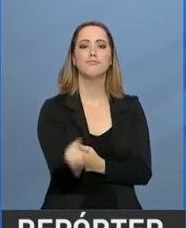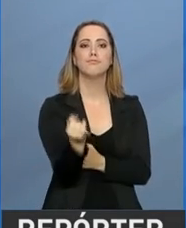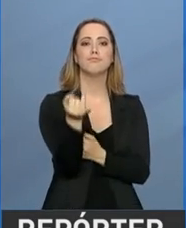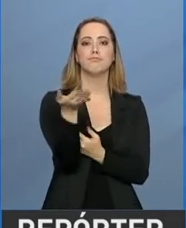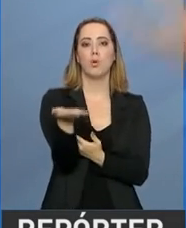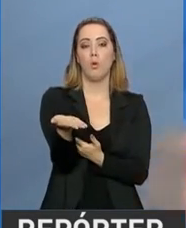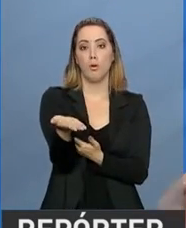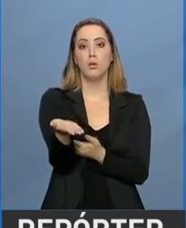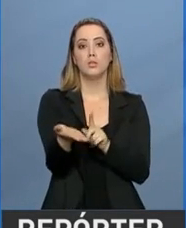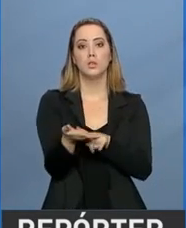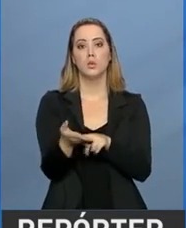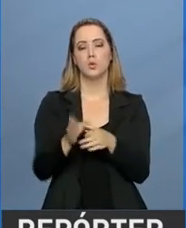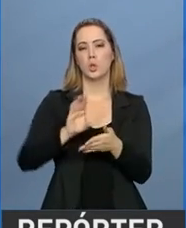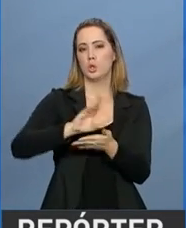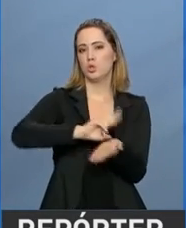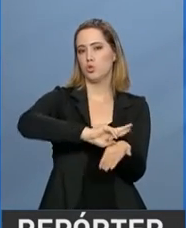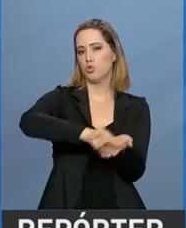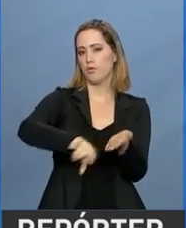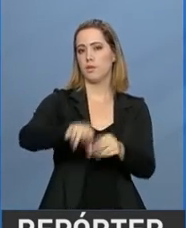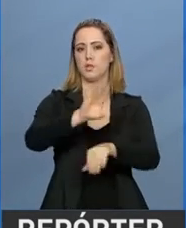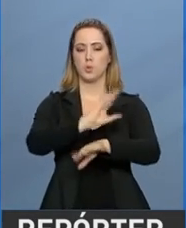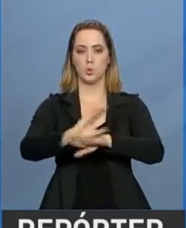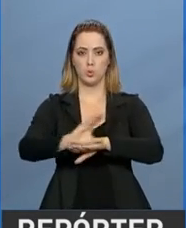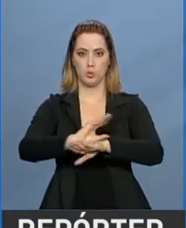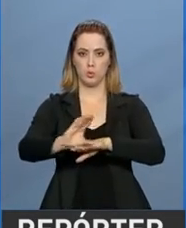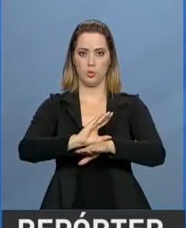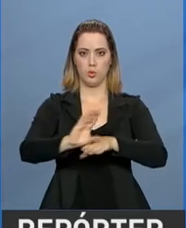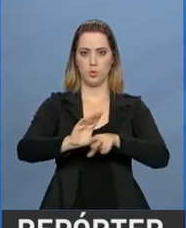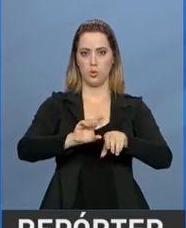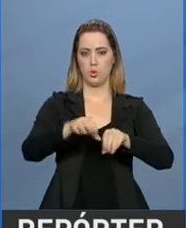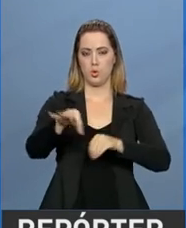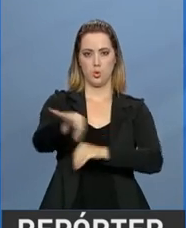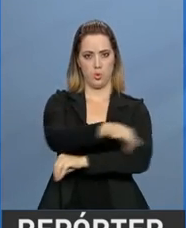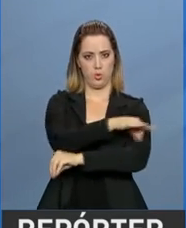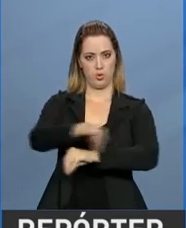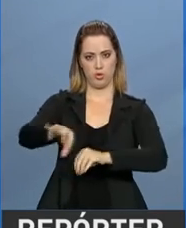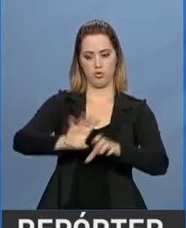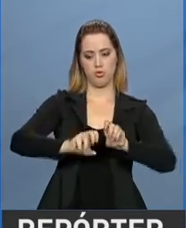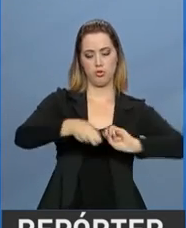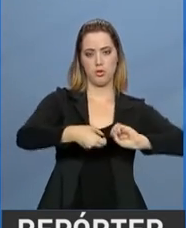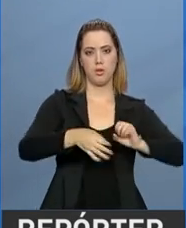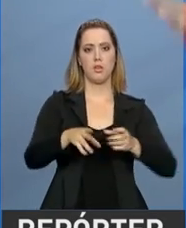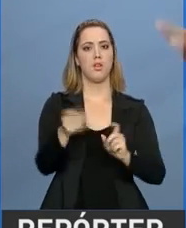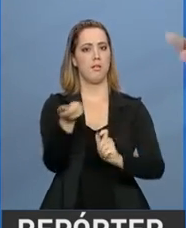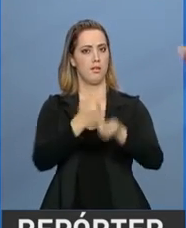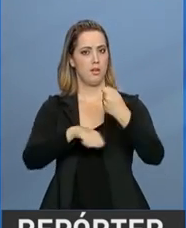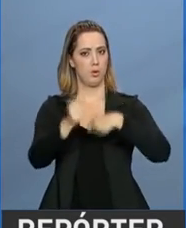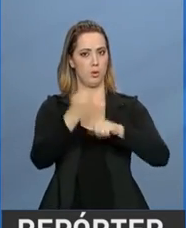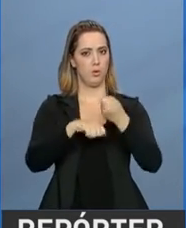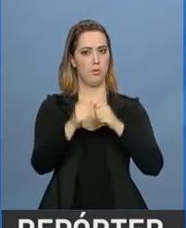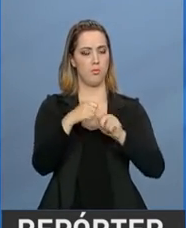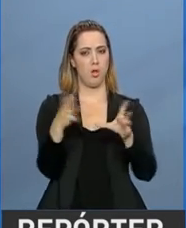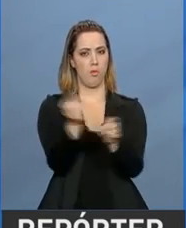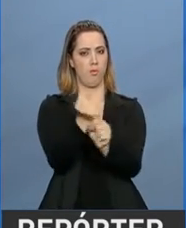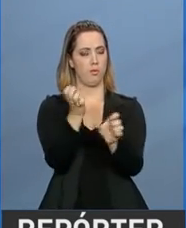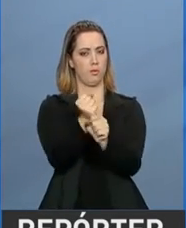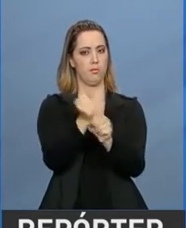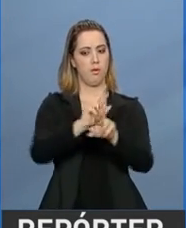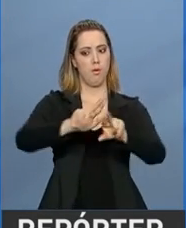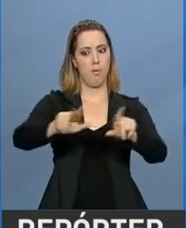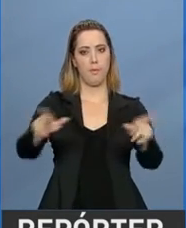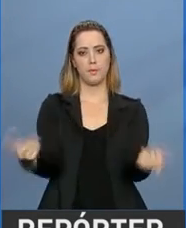na área das engenharias na área da administração na área da economia da contabilidade possa